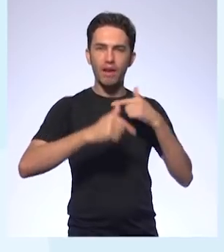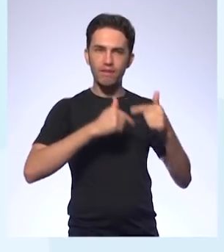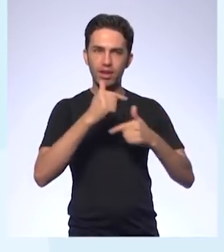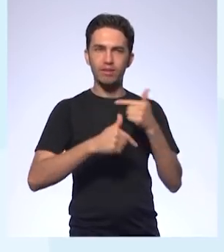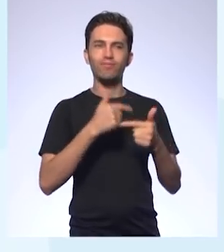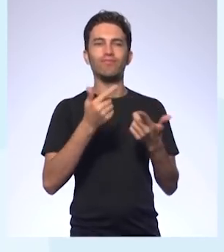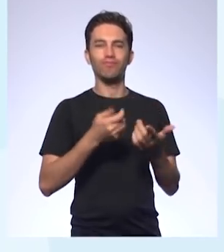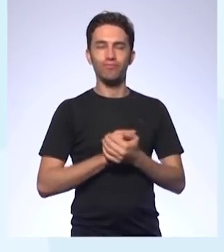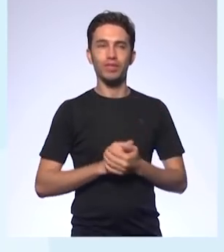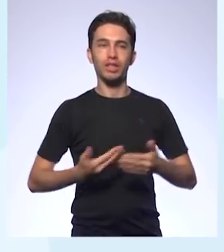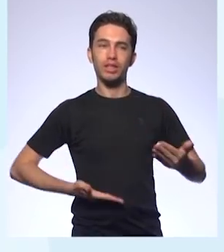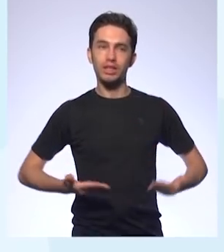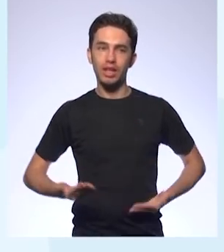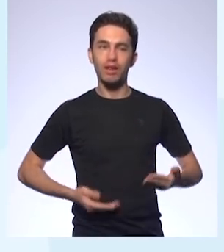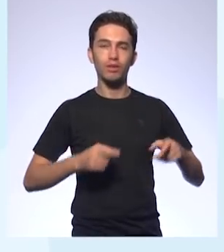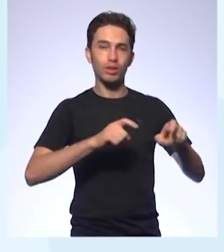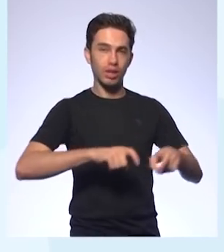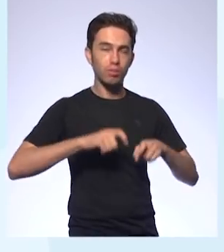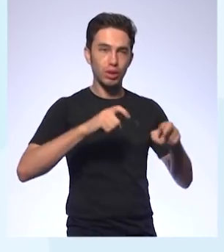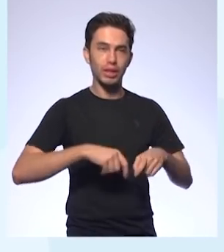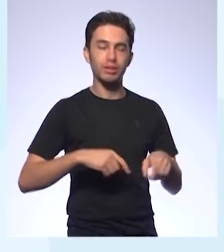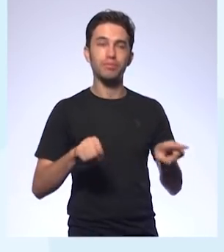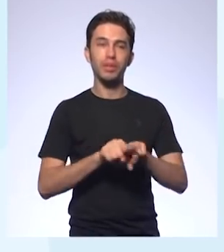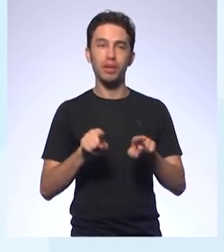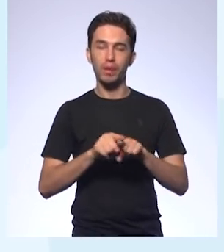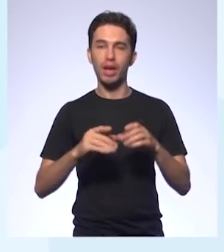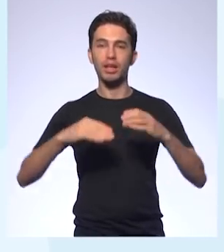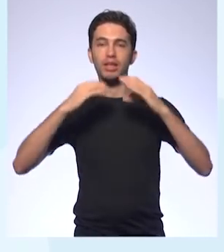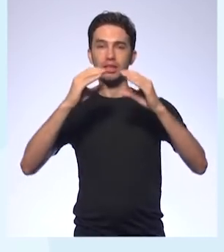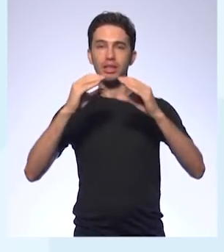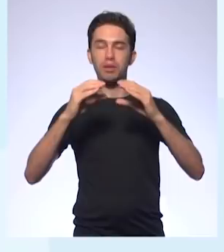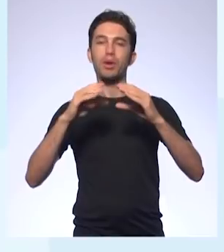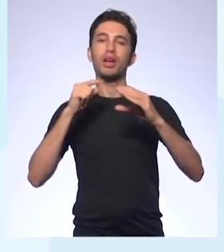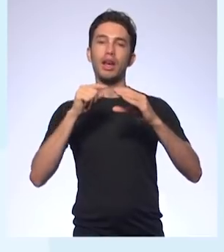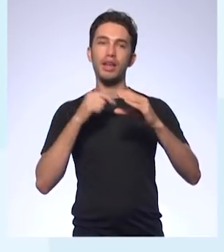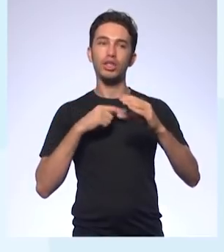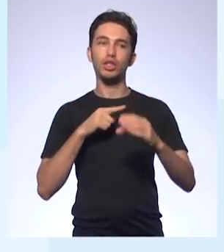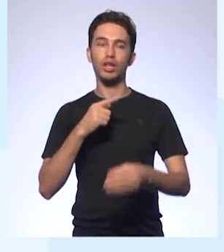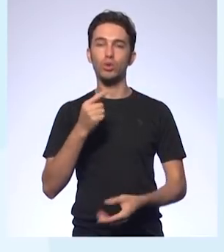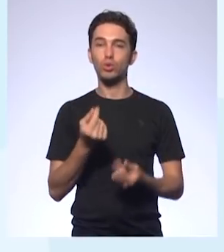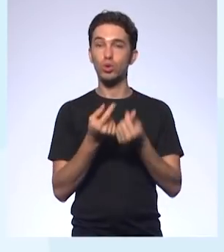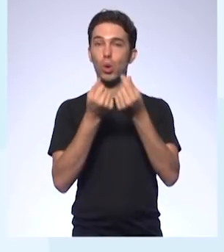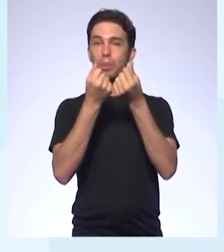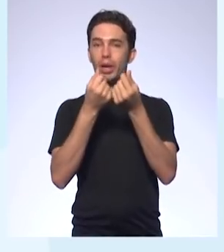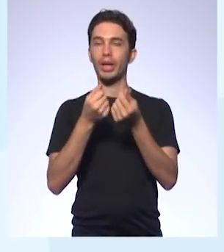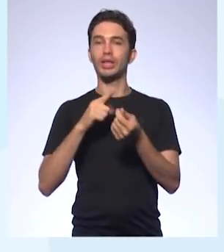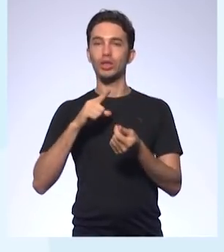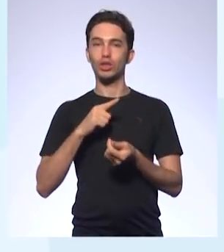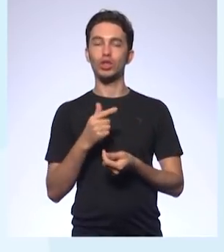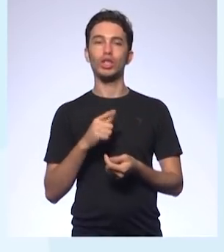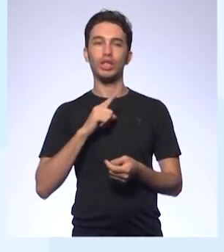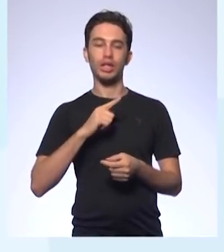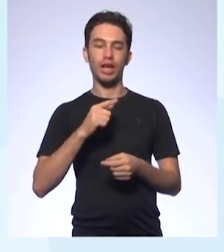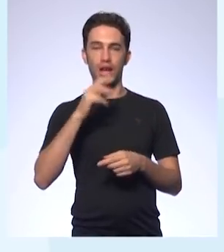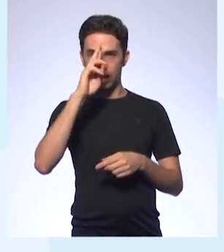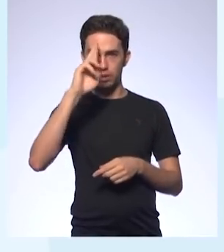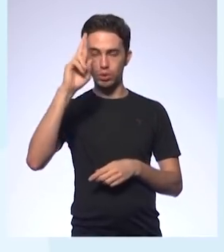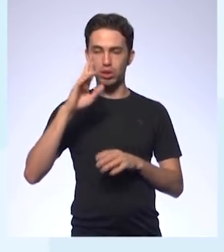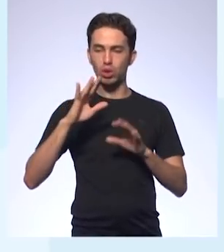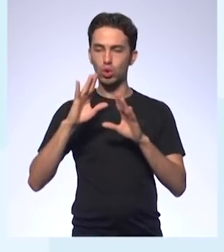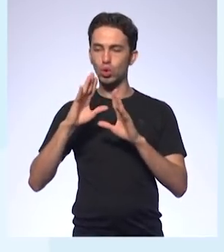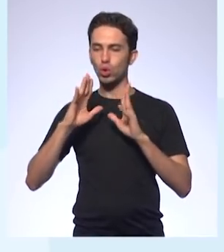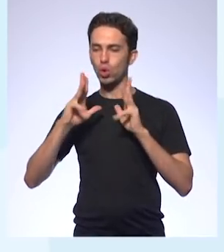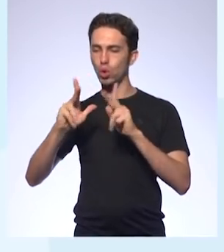servos. Aí nós tínhamos a nobreza, que eram os donos da terra, de todas as terras, os senhores feudais. E tínhamos